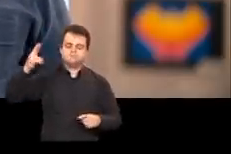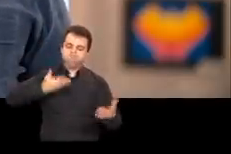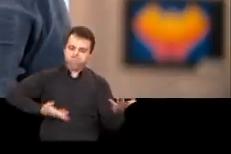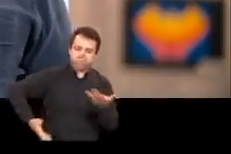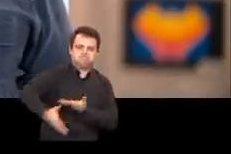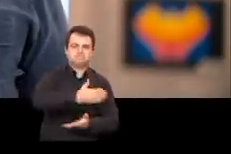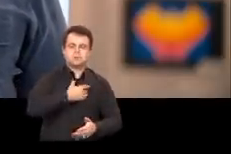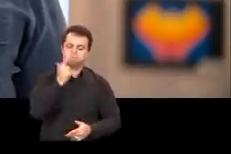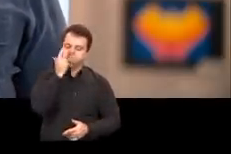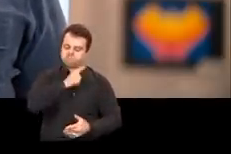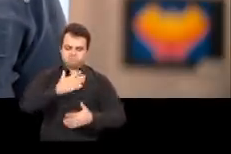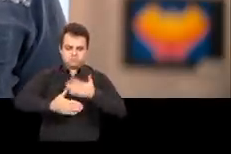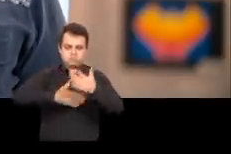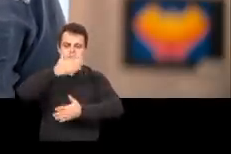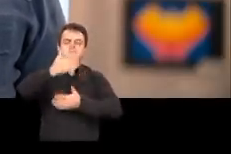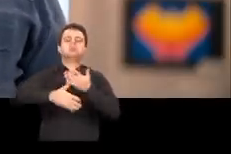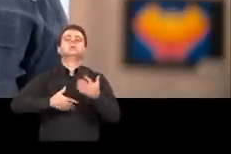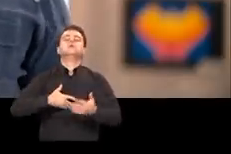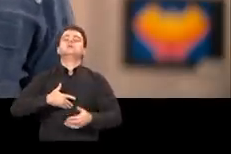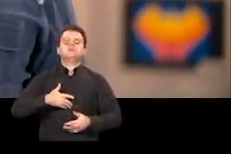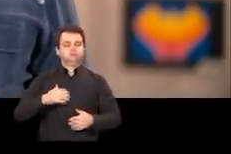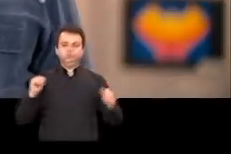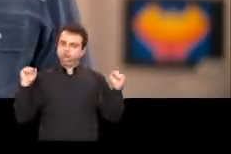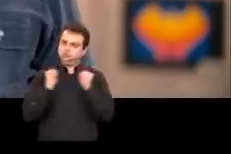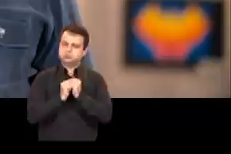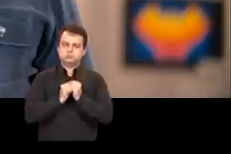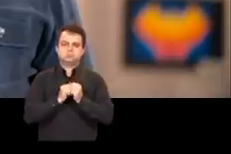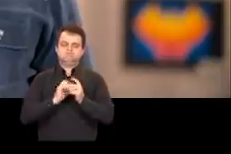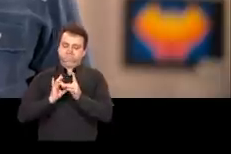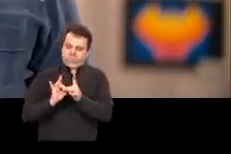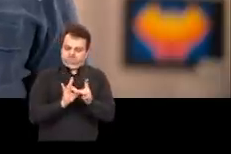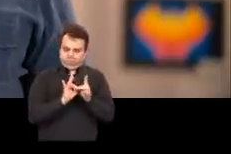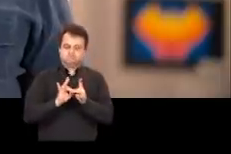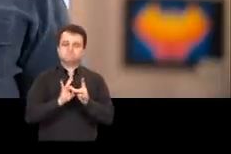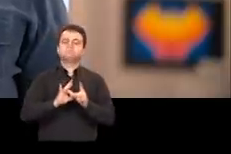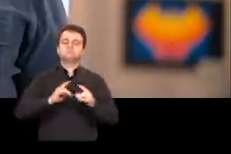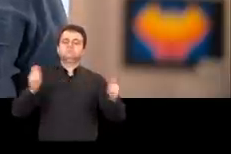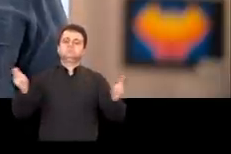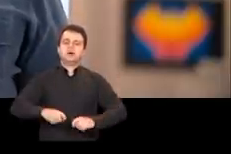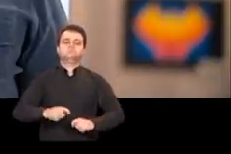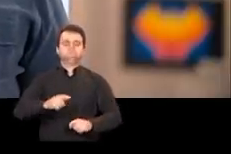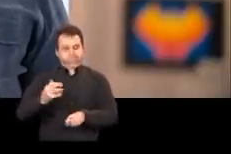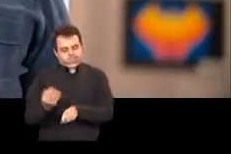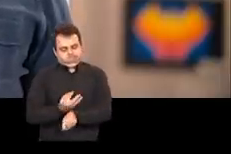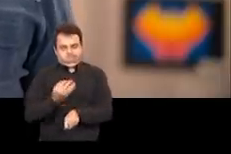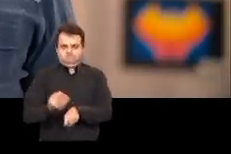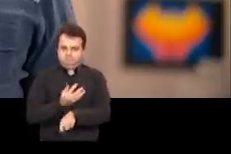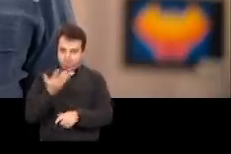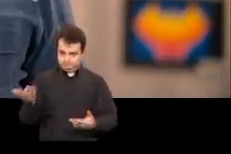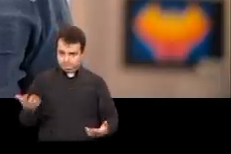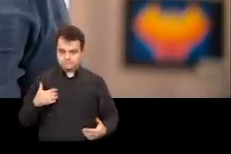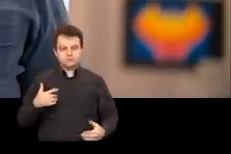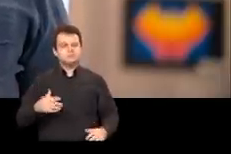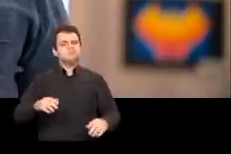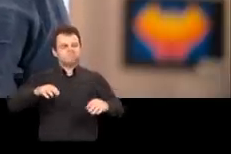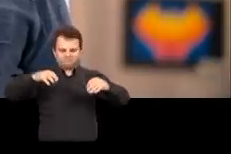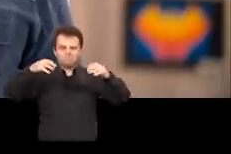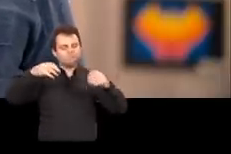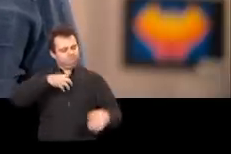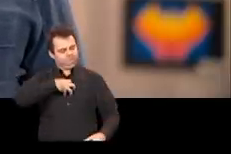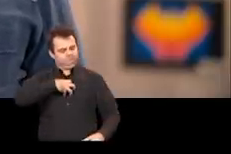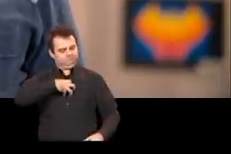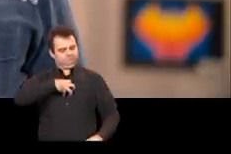por mais esse momento difícil juntos. Tenho certeza que todas as necessidades